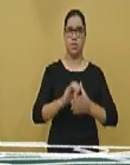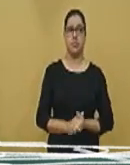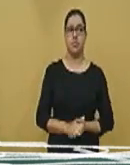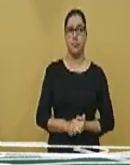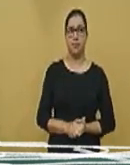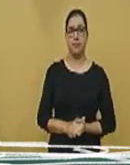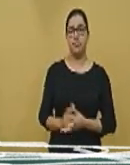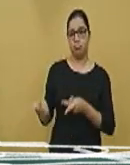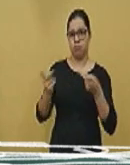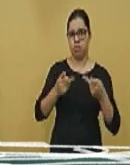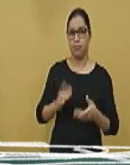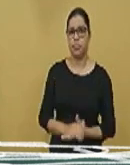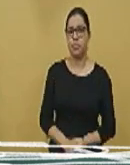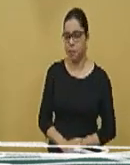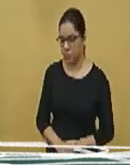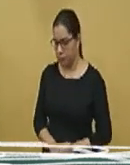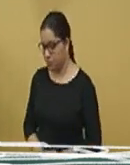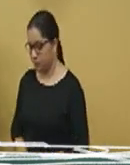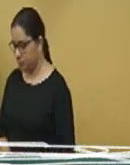Por favor.